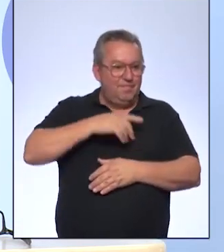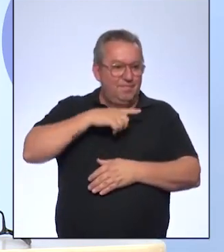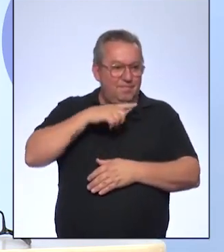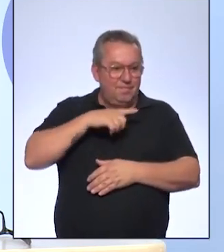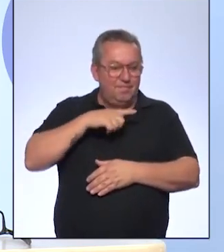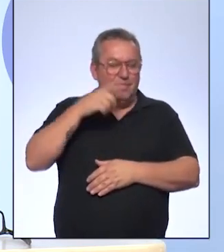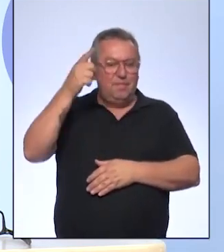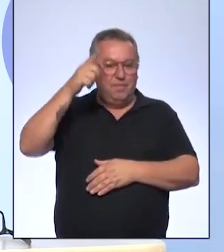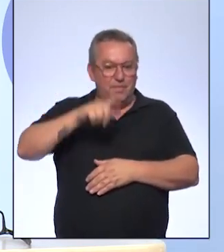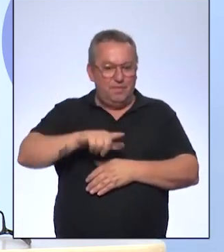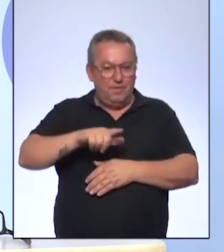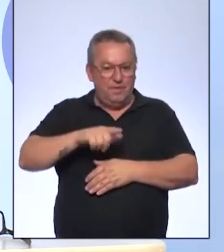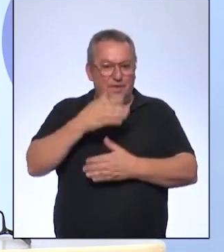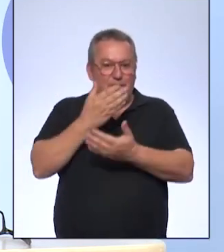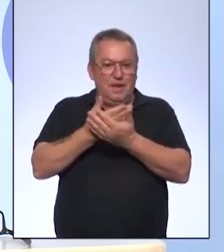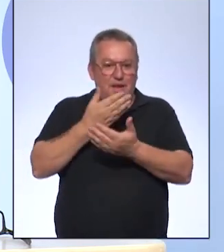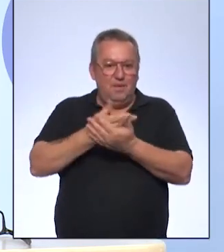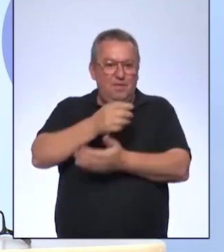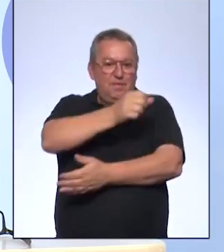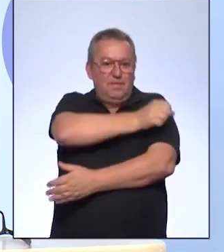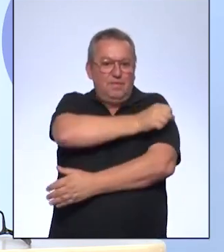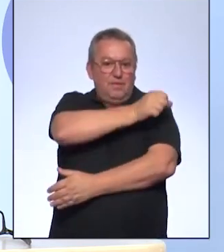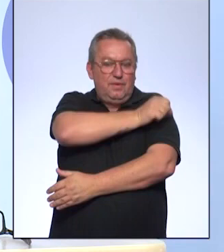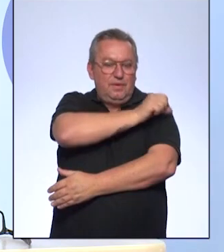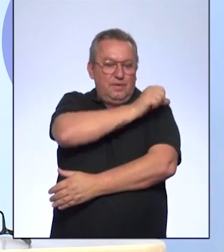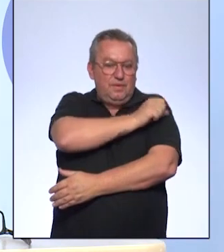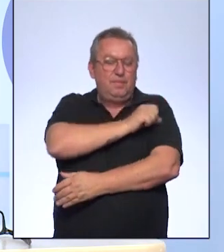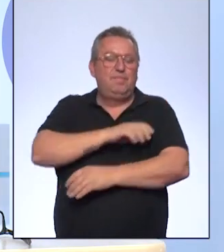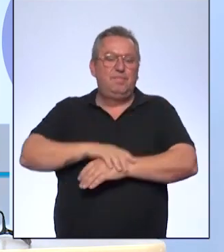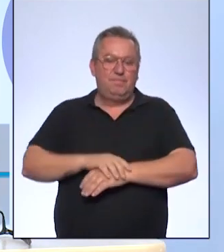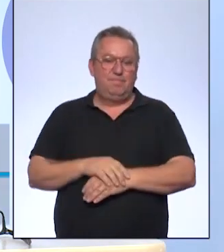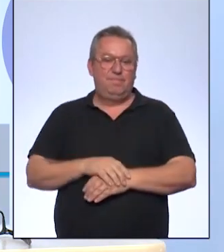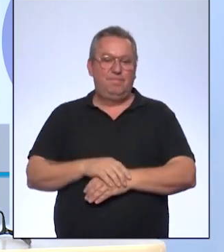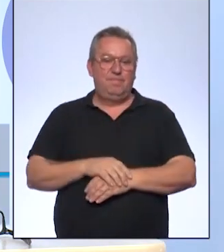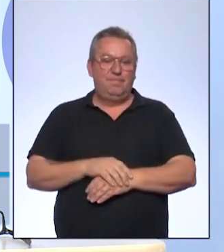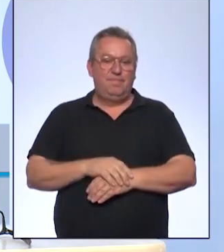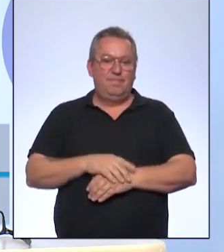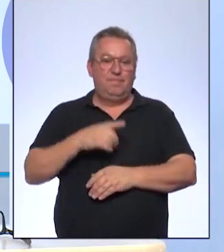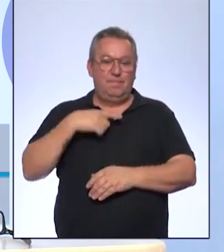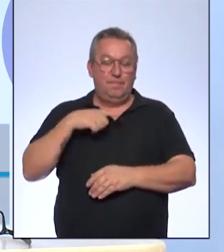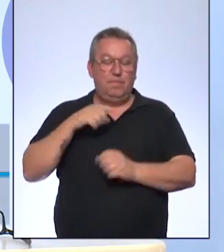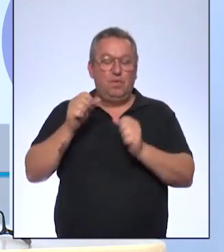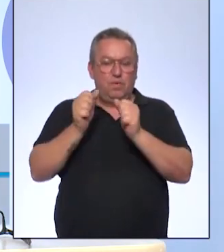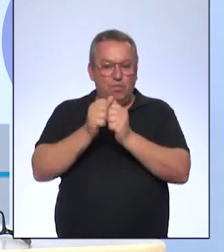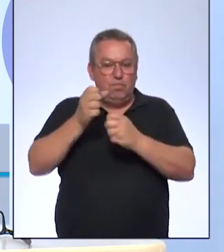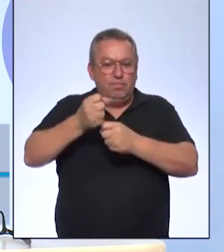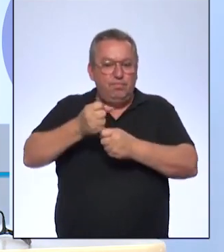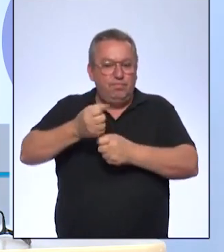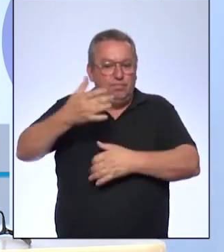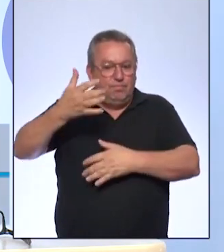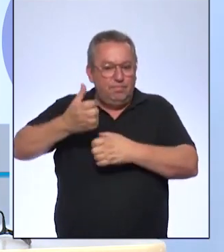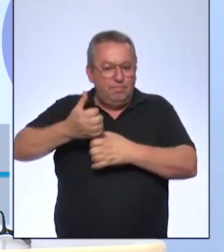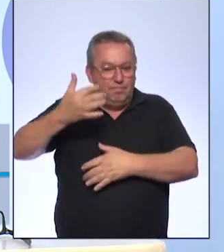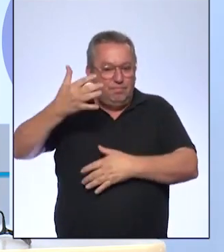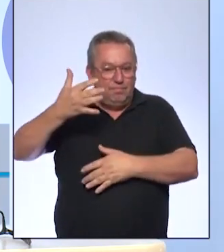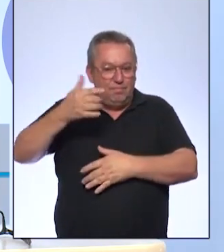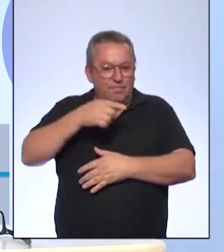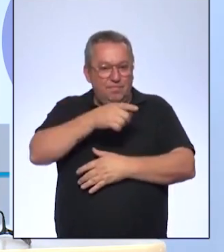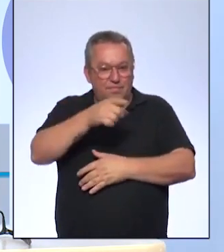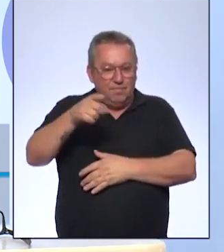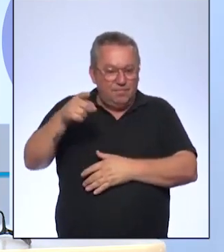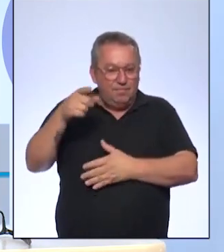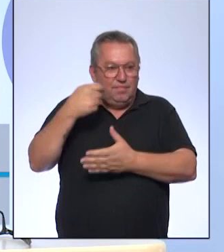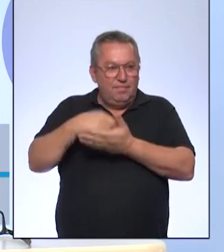mais uma vez, aula do nono ano do ensino fundamental. Eu vou estar acompanhando aqui o chat, o que